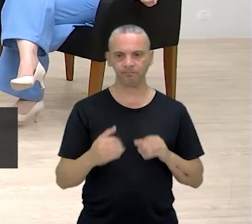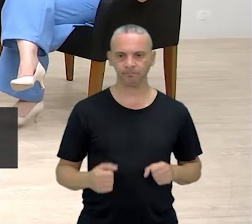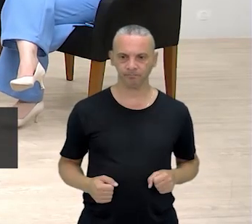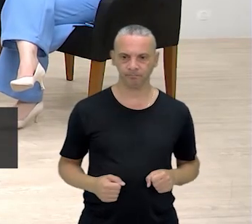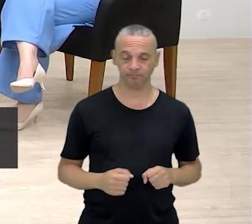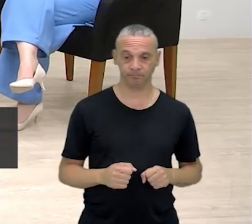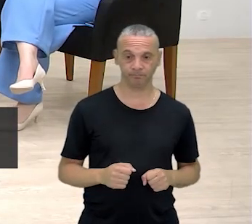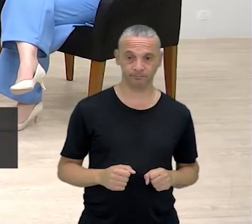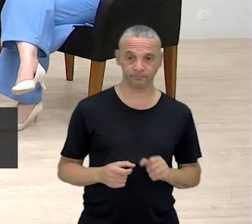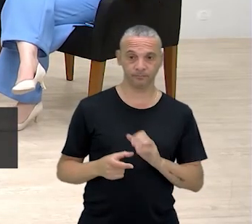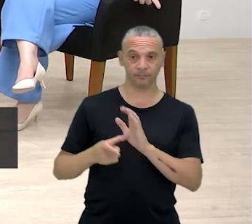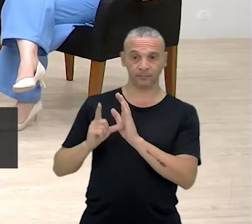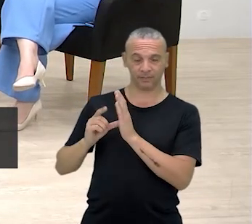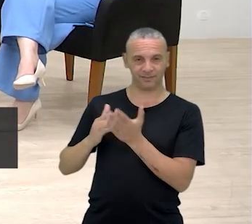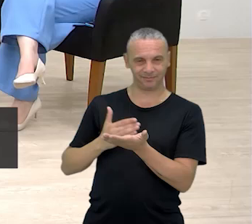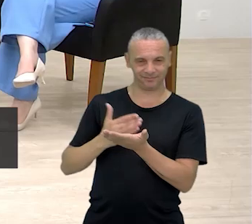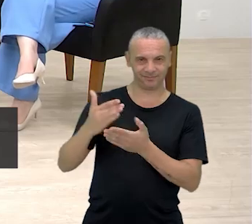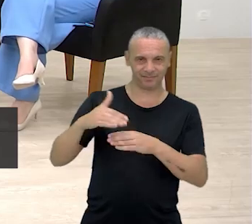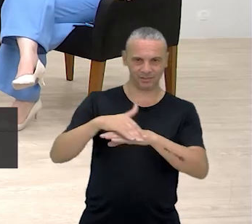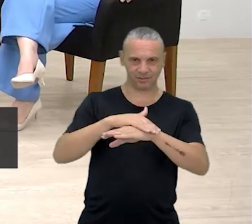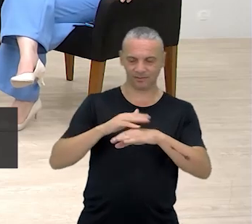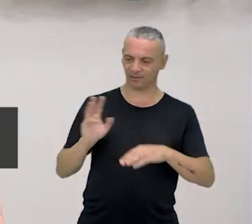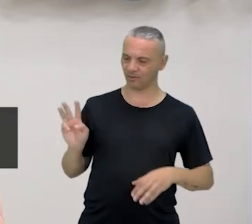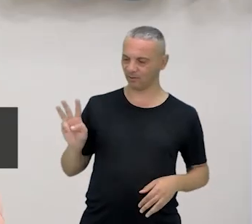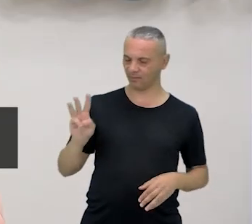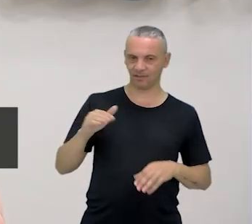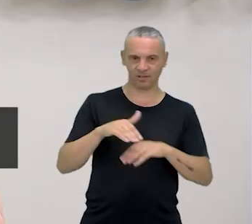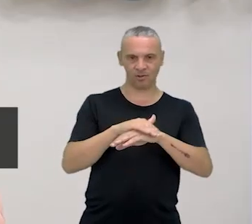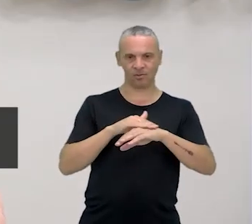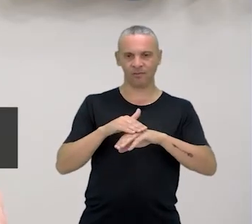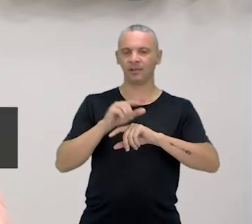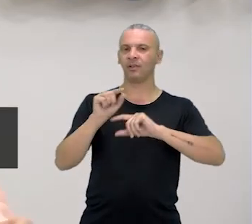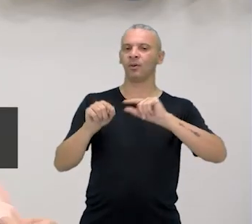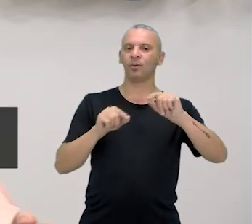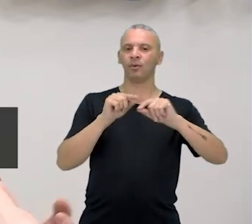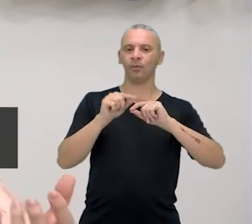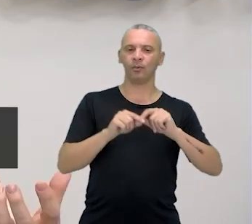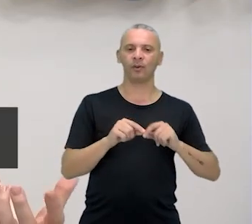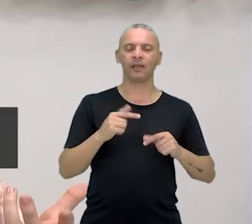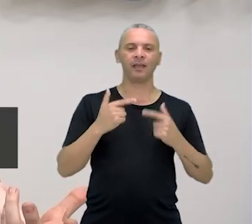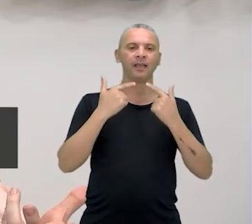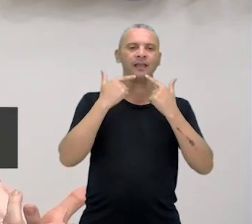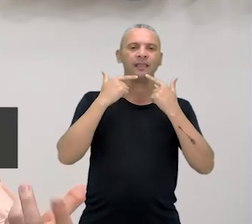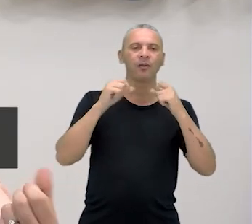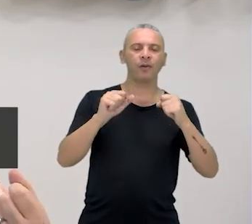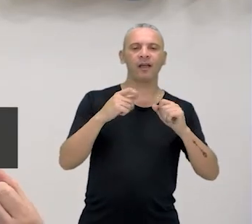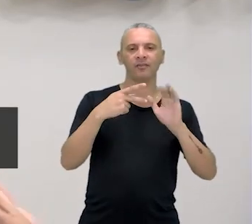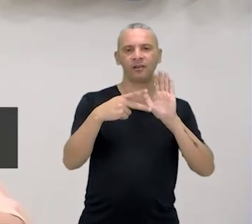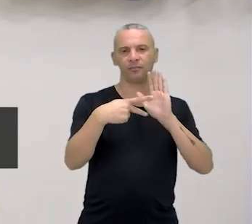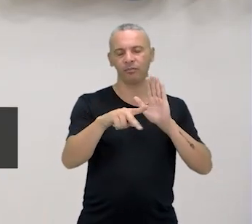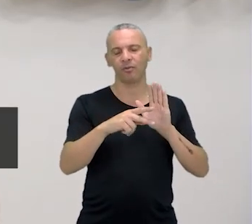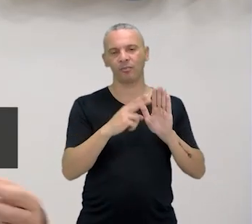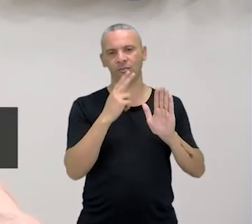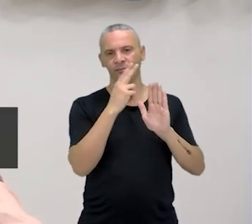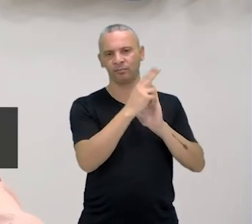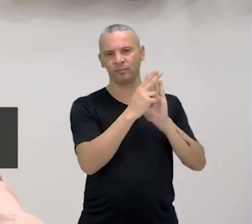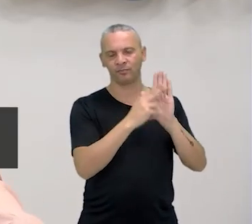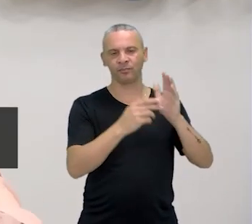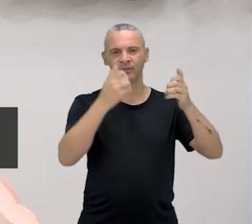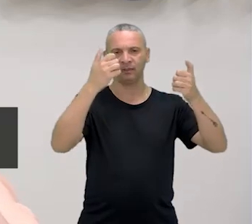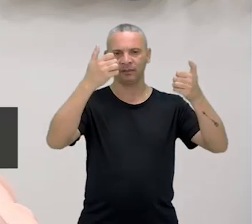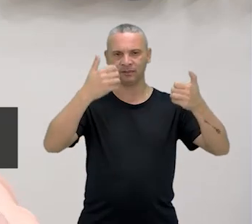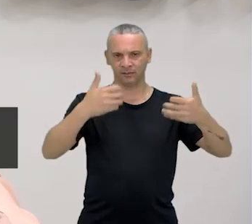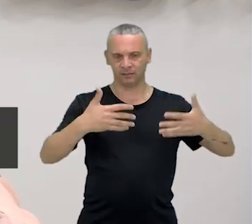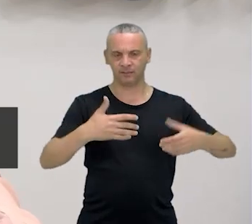pouquinho antes de entrar aqui, estávamos falando, nós três aqui, nos bastidores, a respeito da linguagem rebuscada do